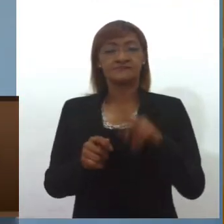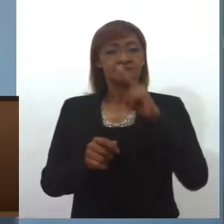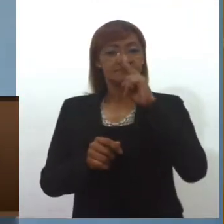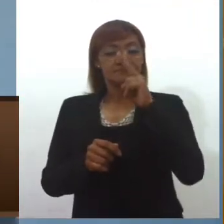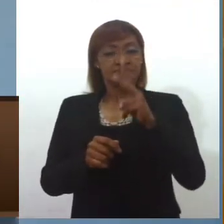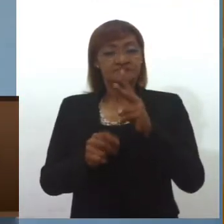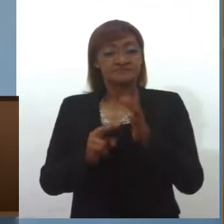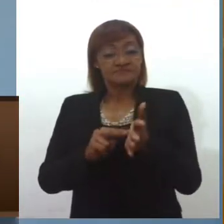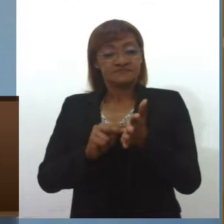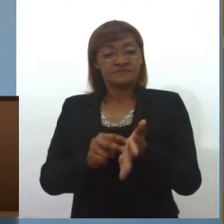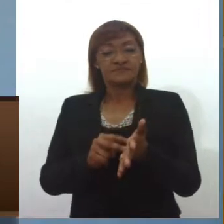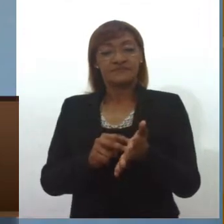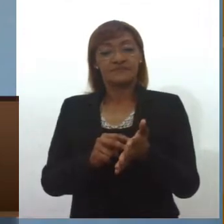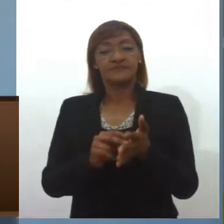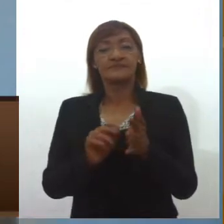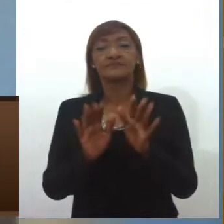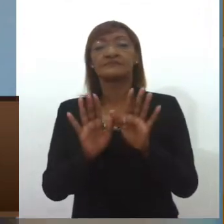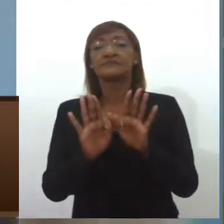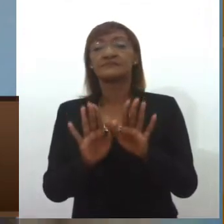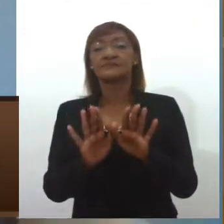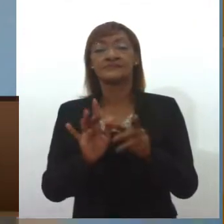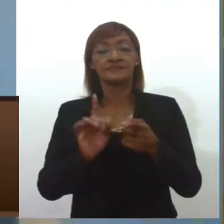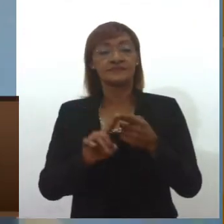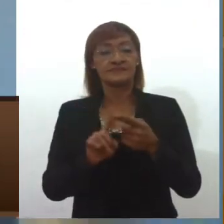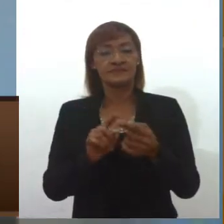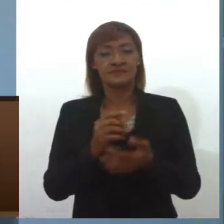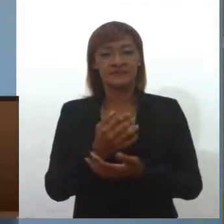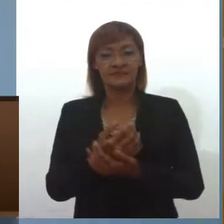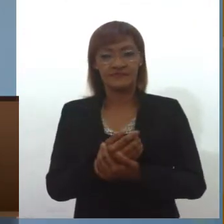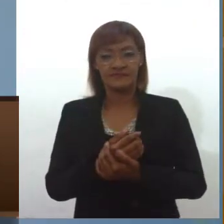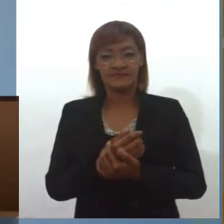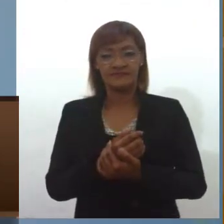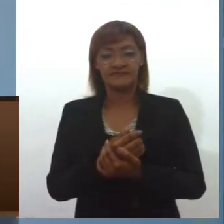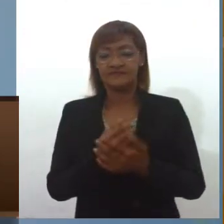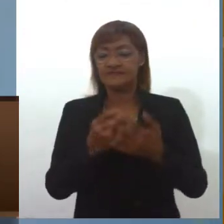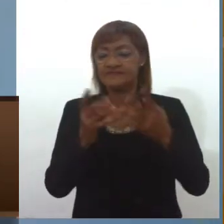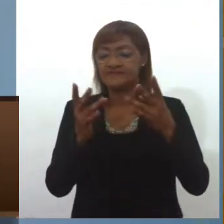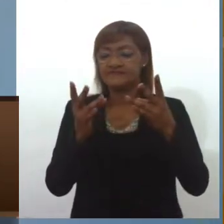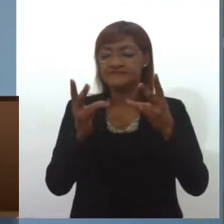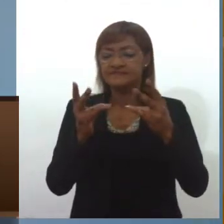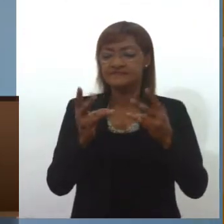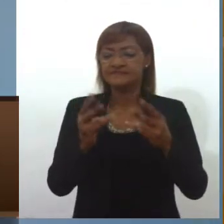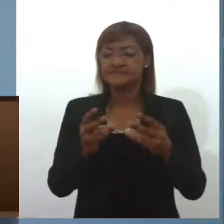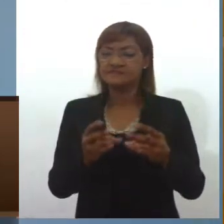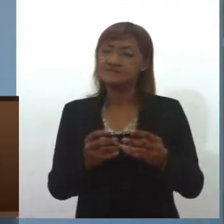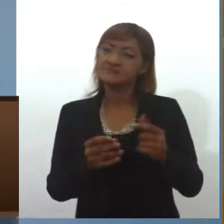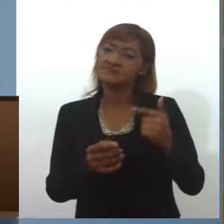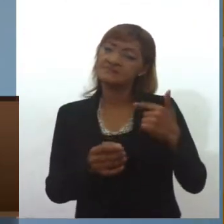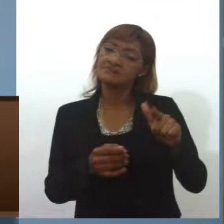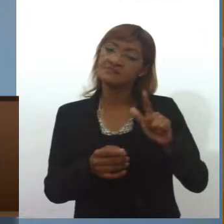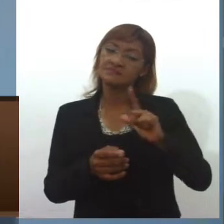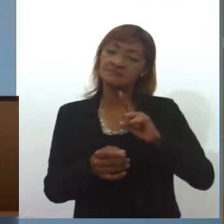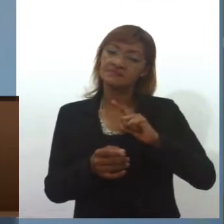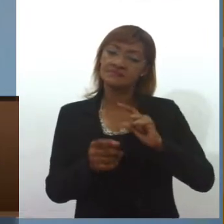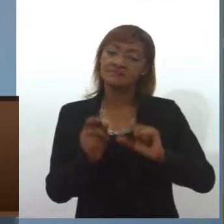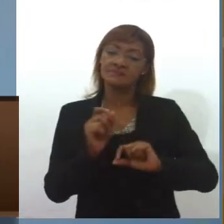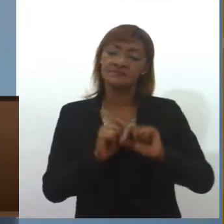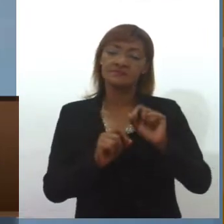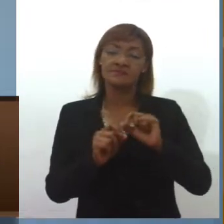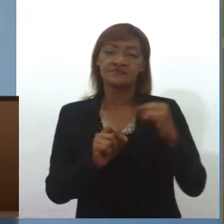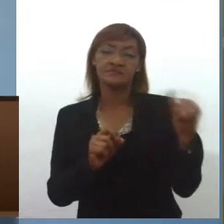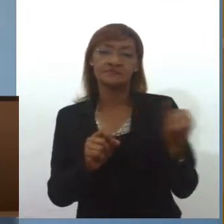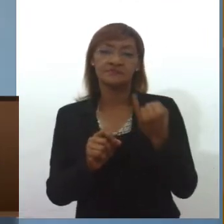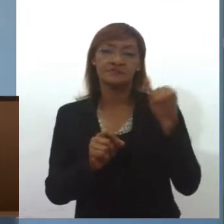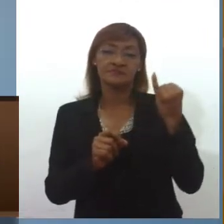firmeza. Só que aí entram também vários outros detalhes, que na verdade não são tão detalhes, são pontos importantes, quer se queira